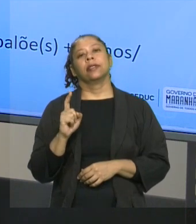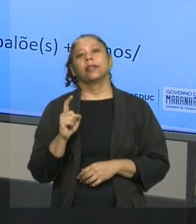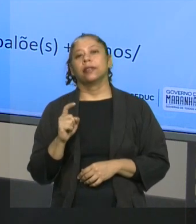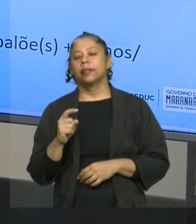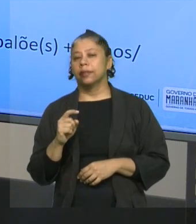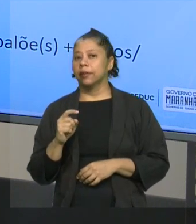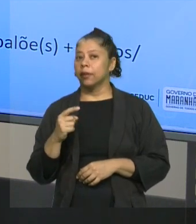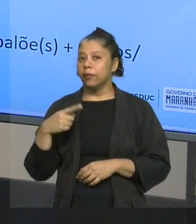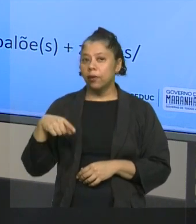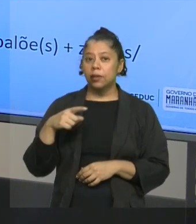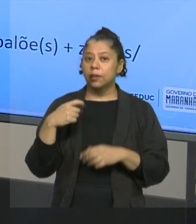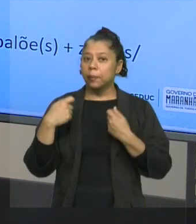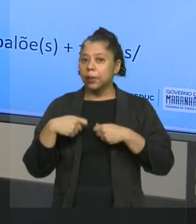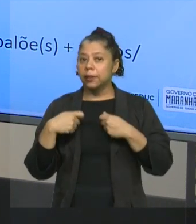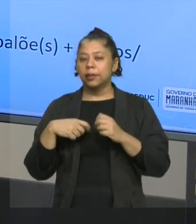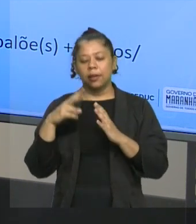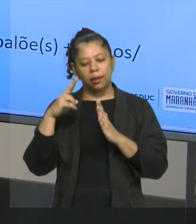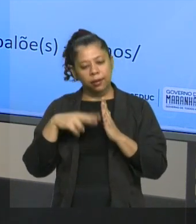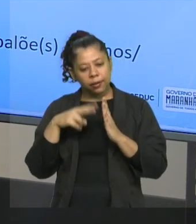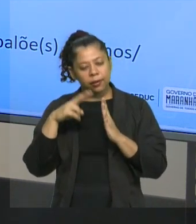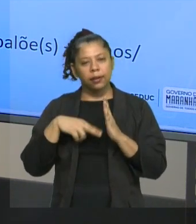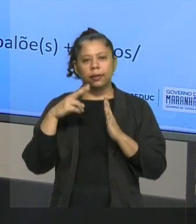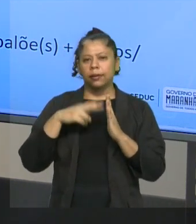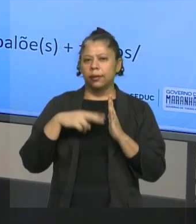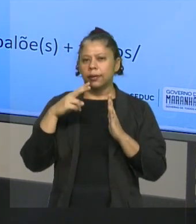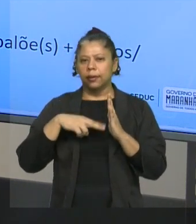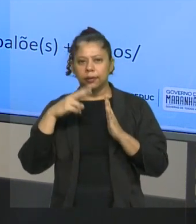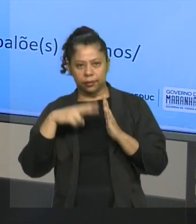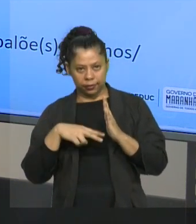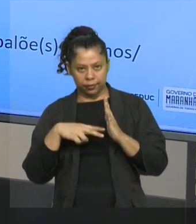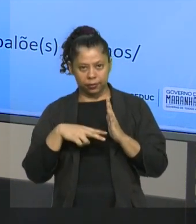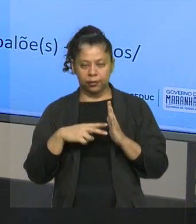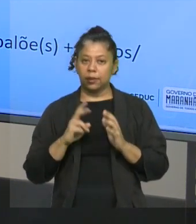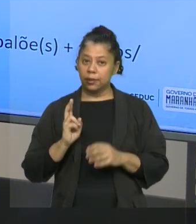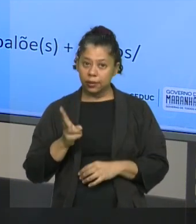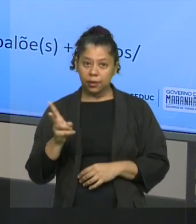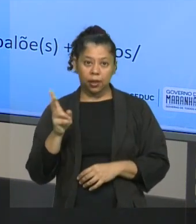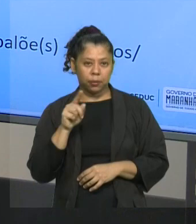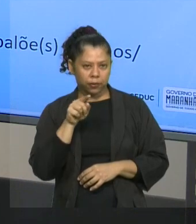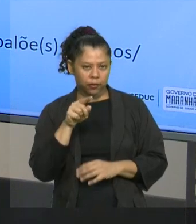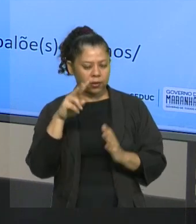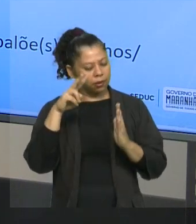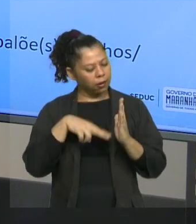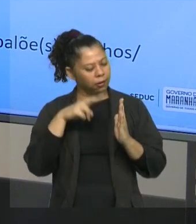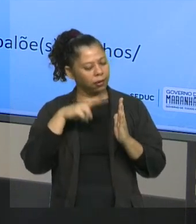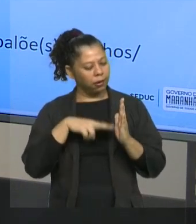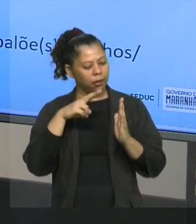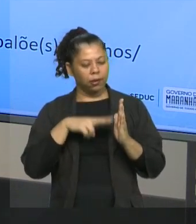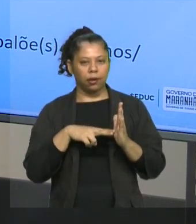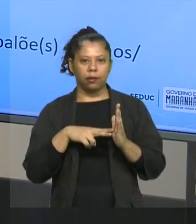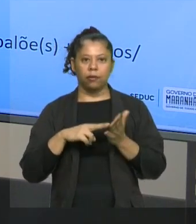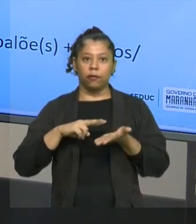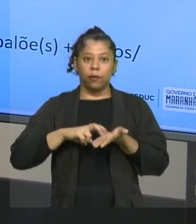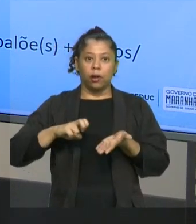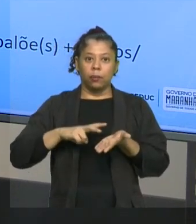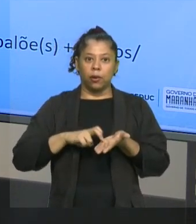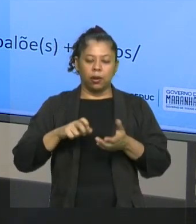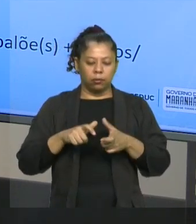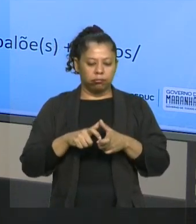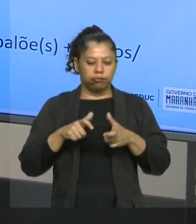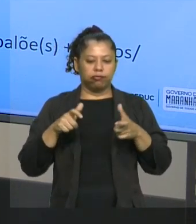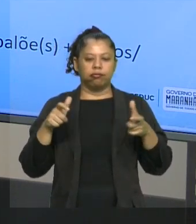é importante que você faça leituras. Toda vez que você ler, você amplia o seu vocabulário,